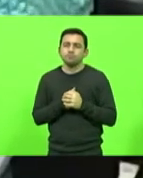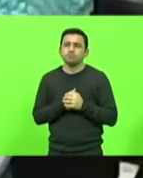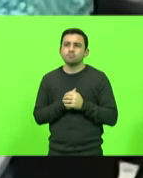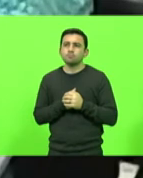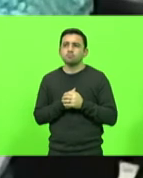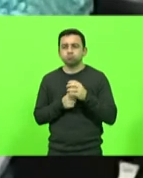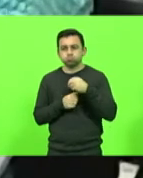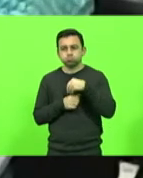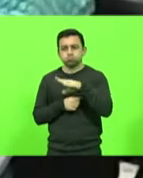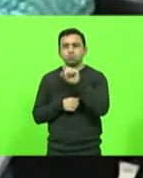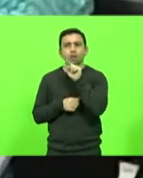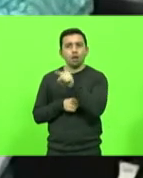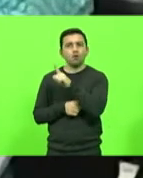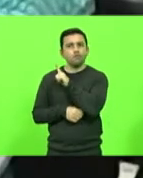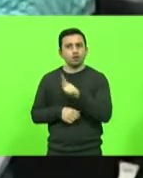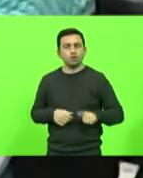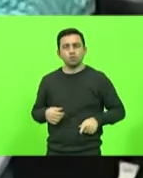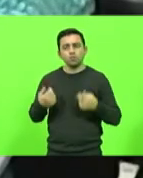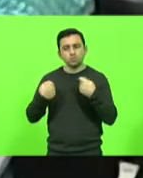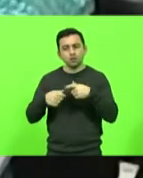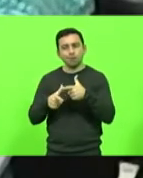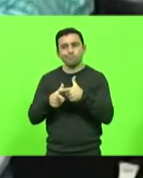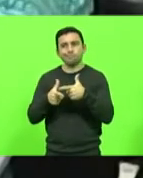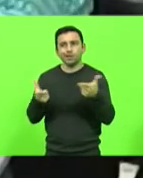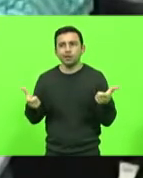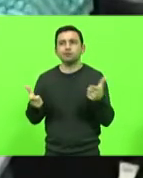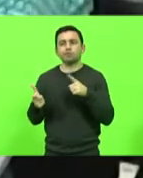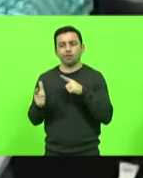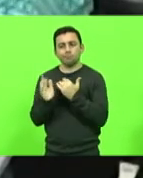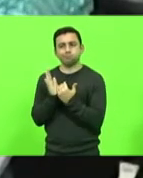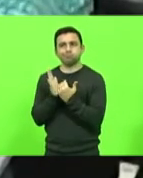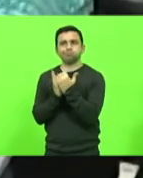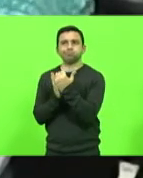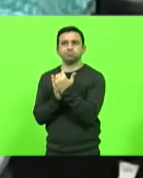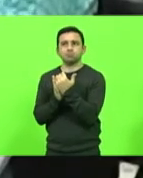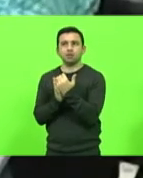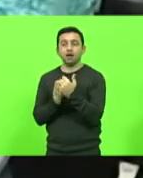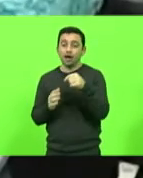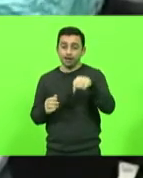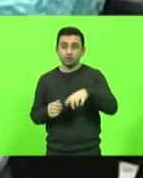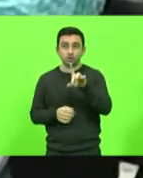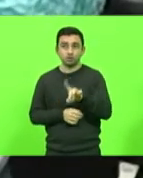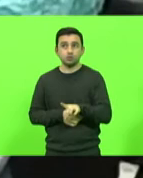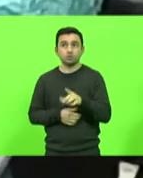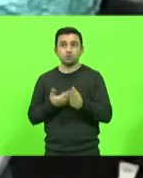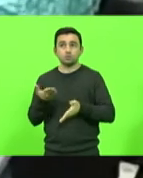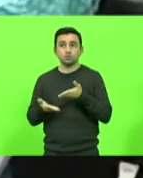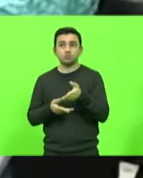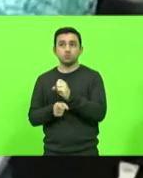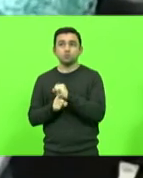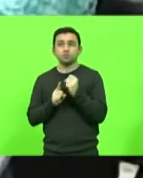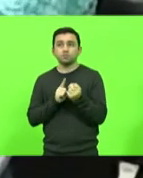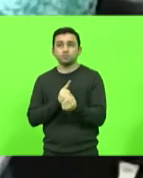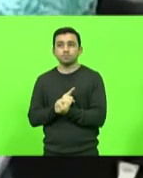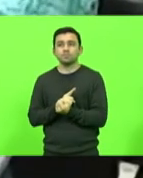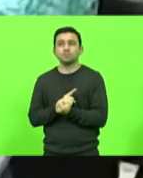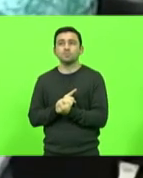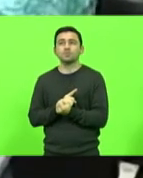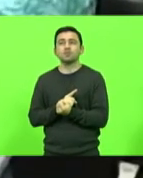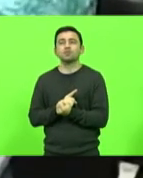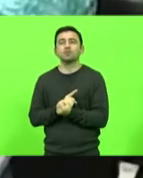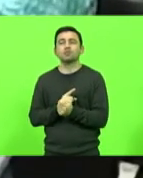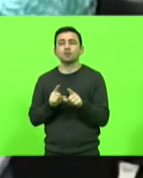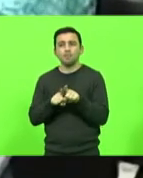governador do Estado a ampliação, o aumento. Inclusive, nós aqui da Diretoria de Assistência Social estamos fazendo também